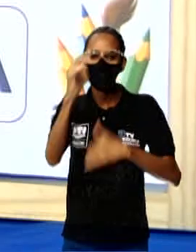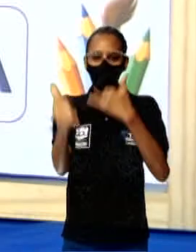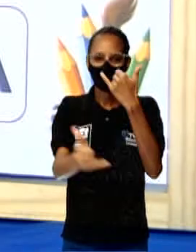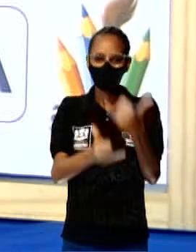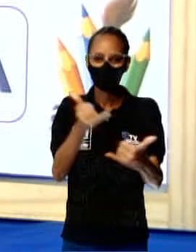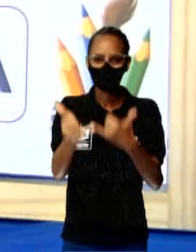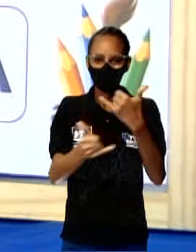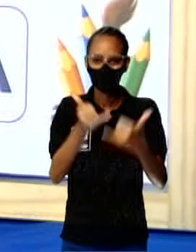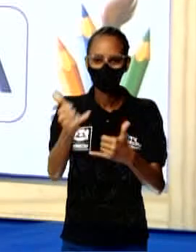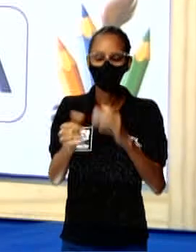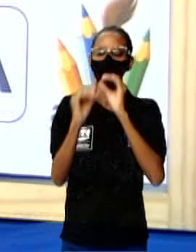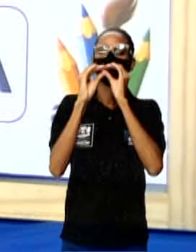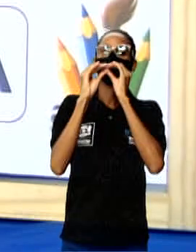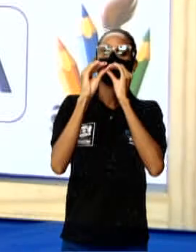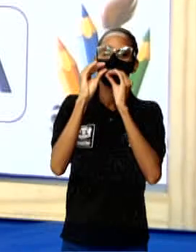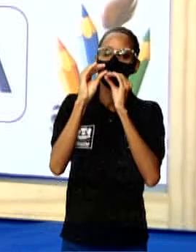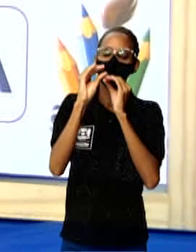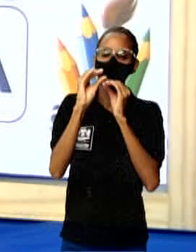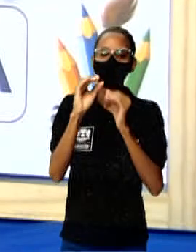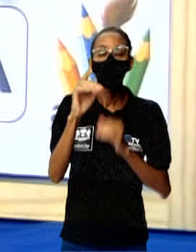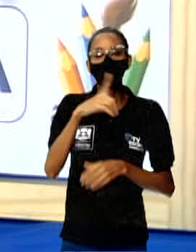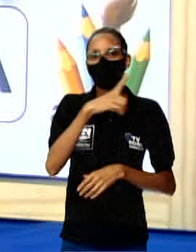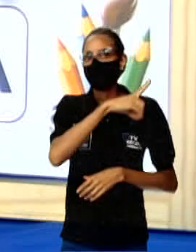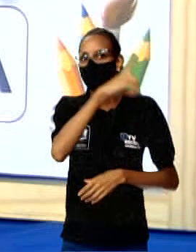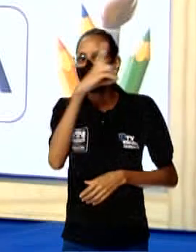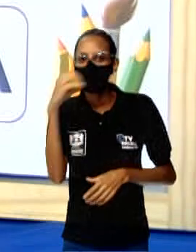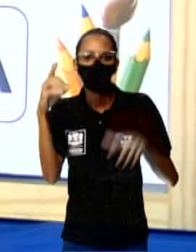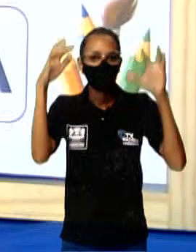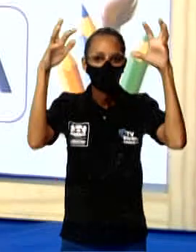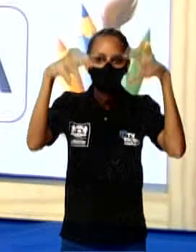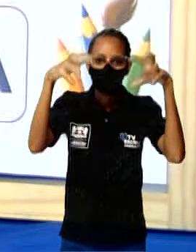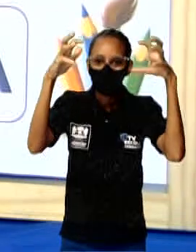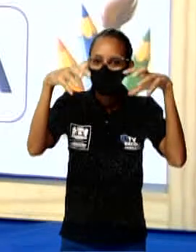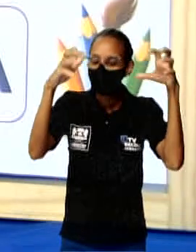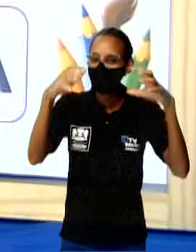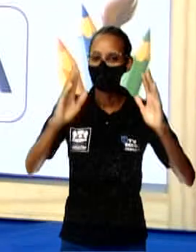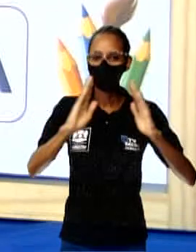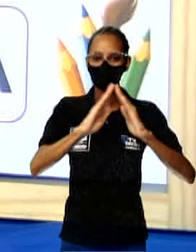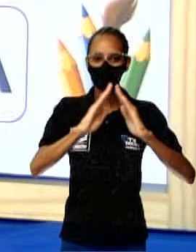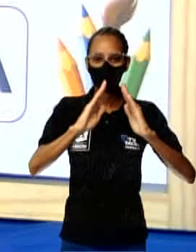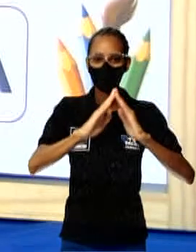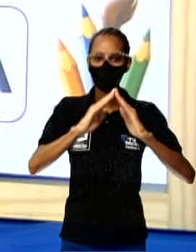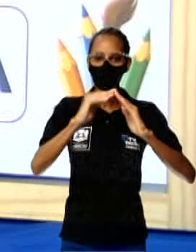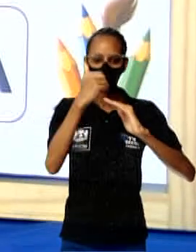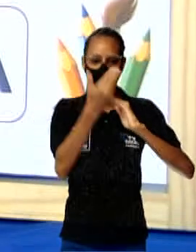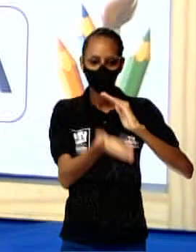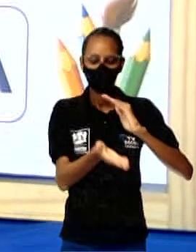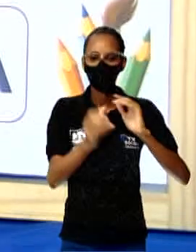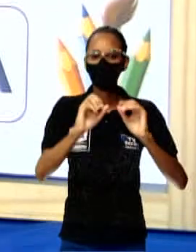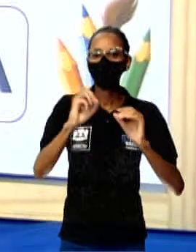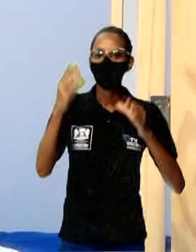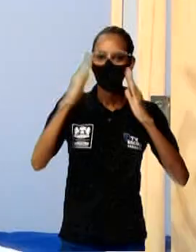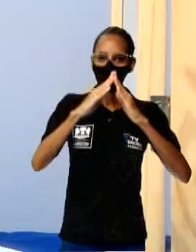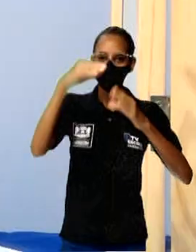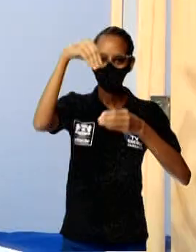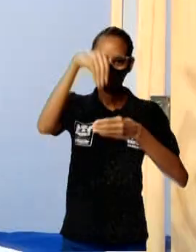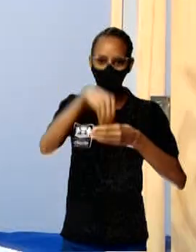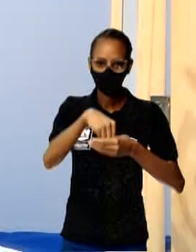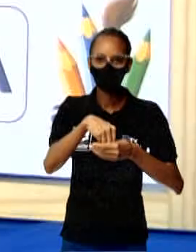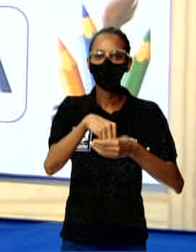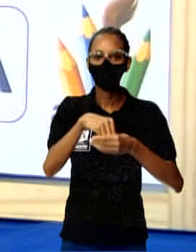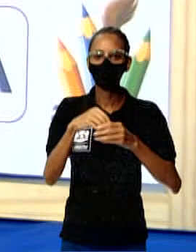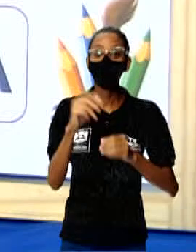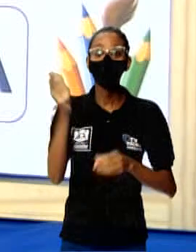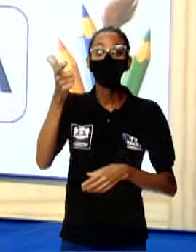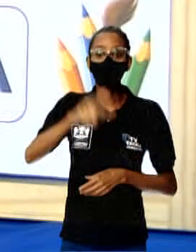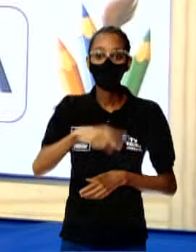brincar de soprar um deixe de chuva na frente da sua casa dentro de casa olha só